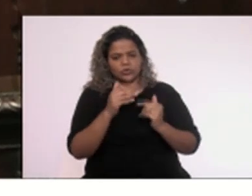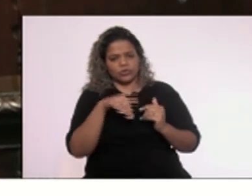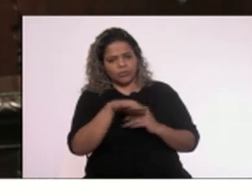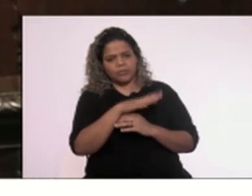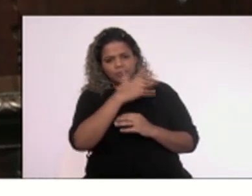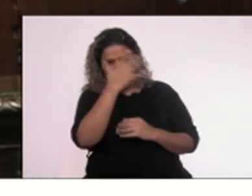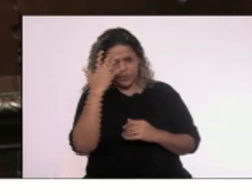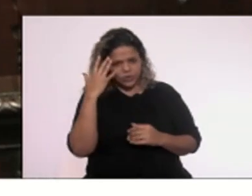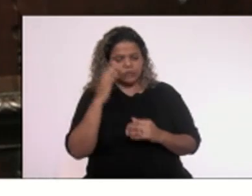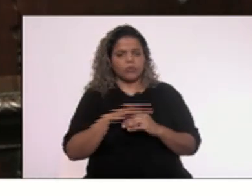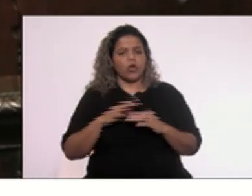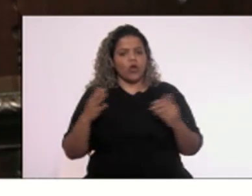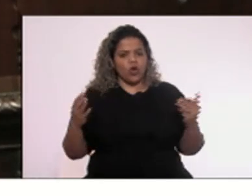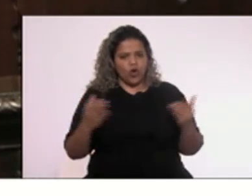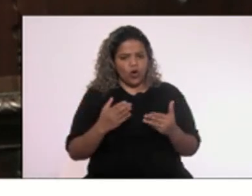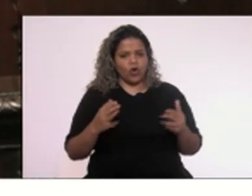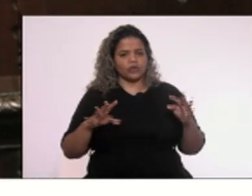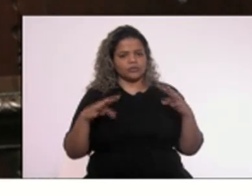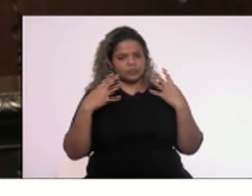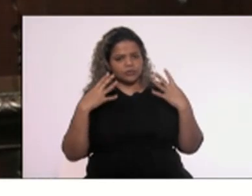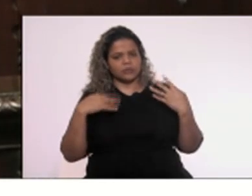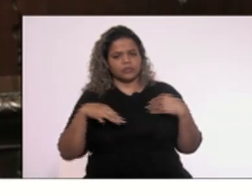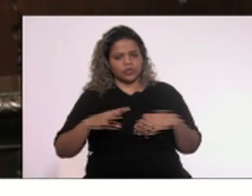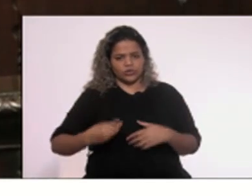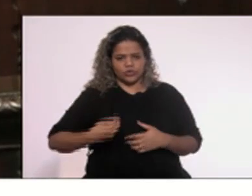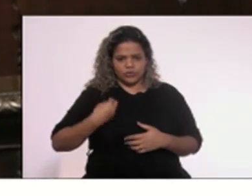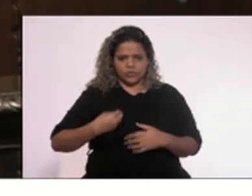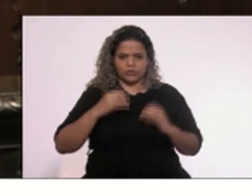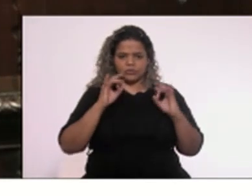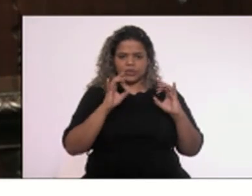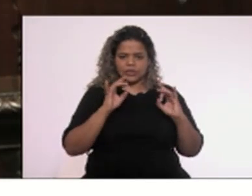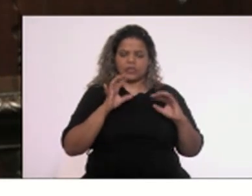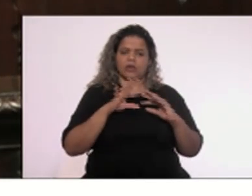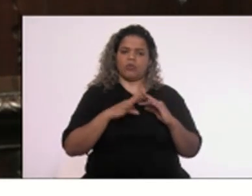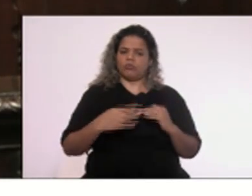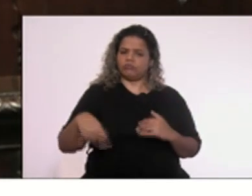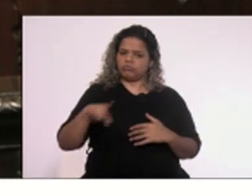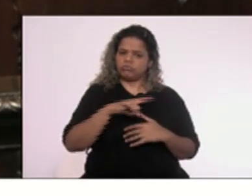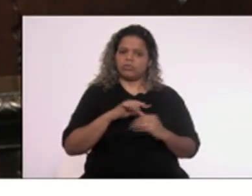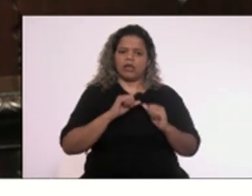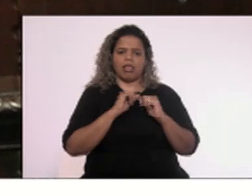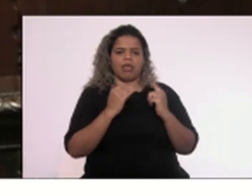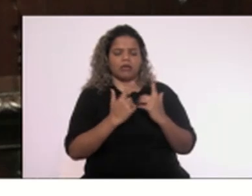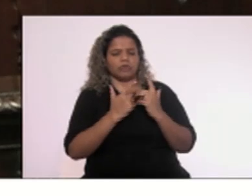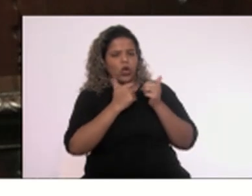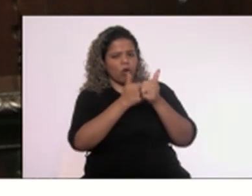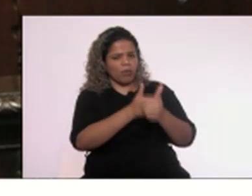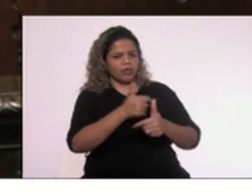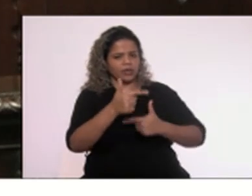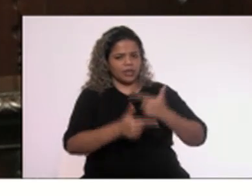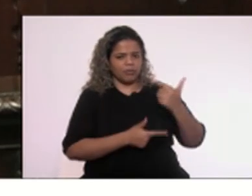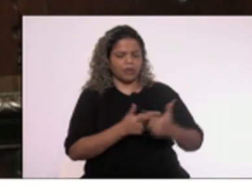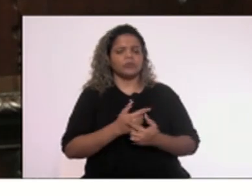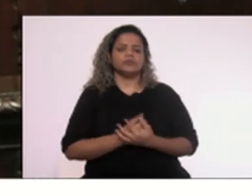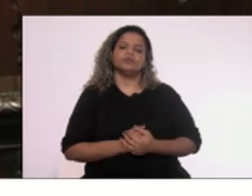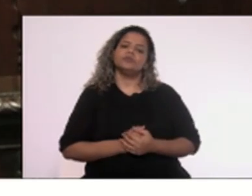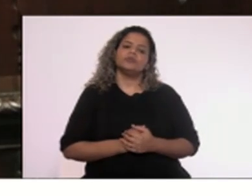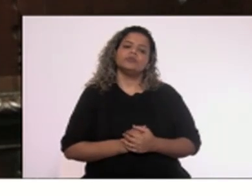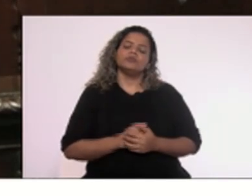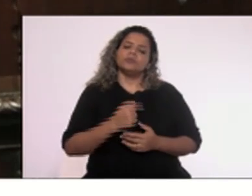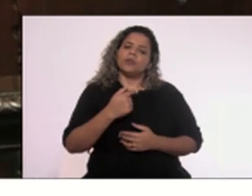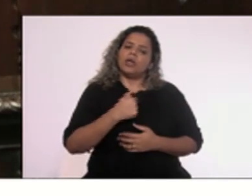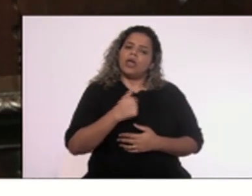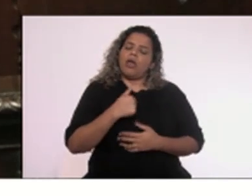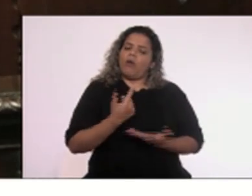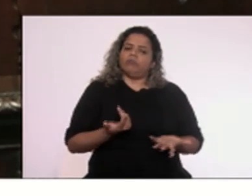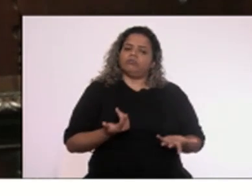pessoas que hoje, em especial, estiveram aqui nessa casa, estão aqui nessa casa acompanhando os trabalhos. Eu